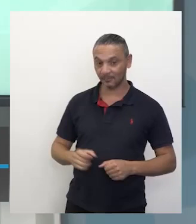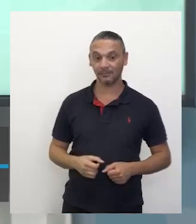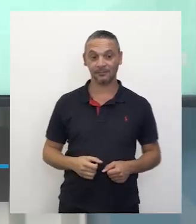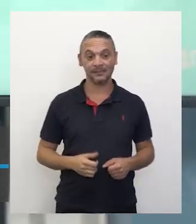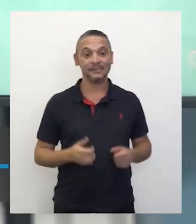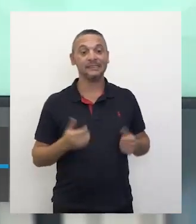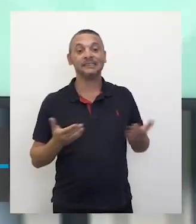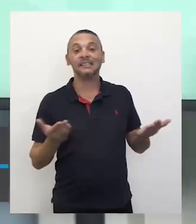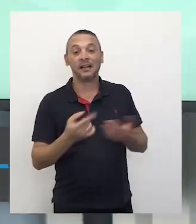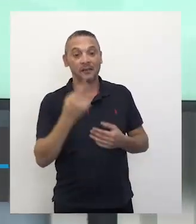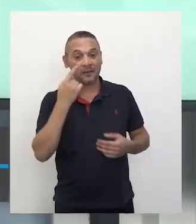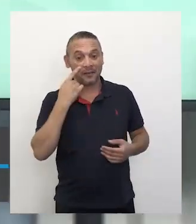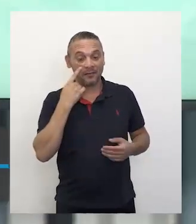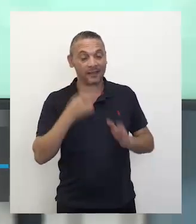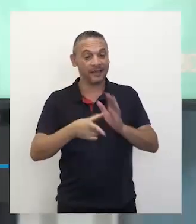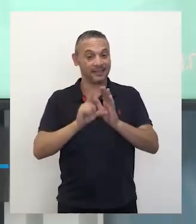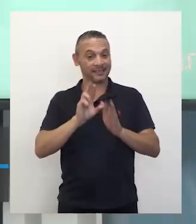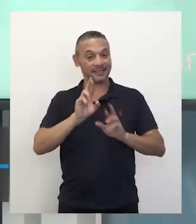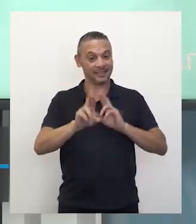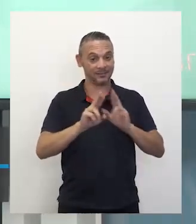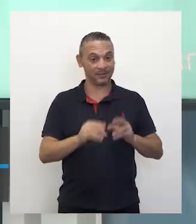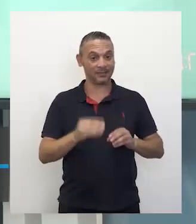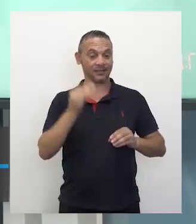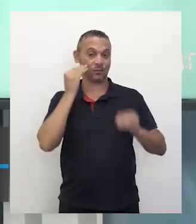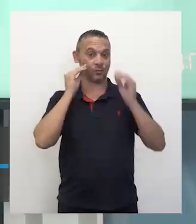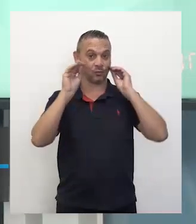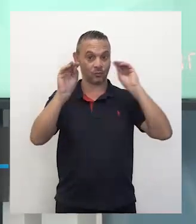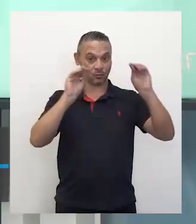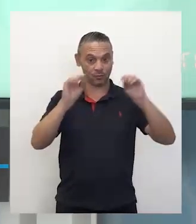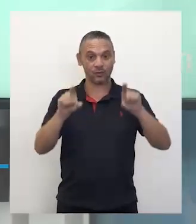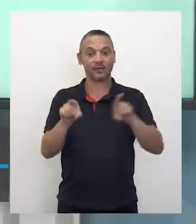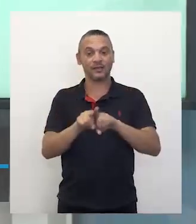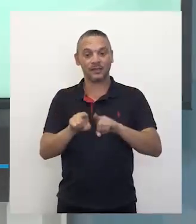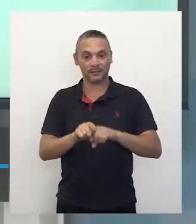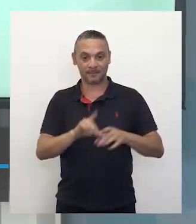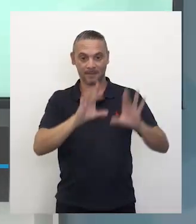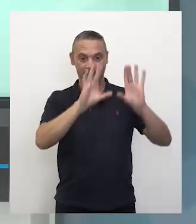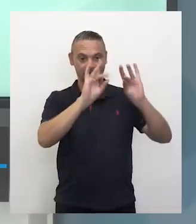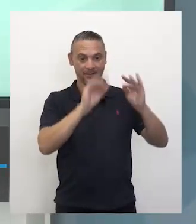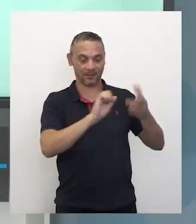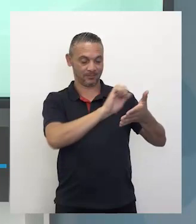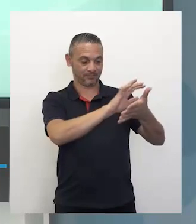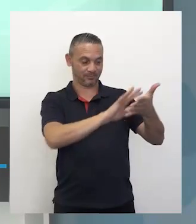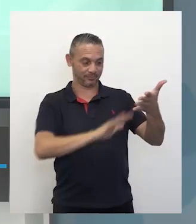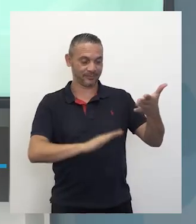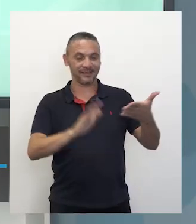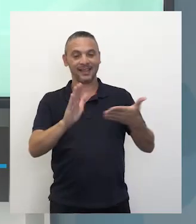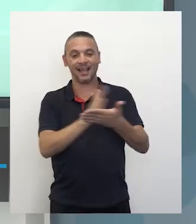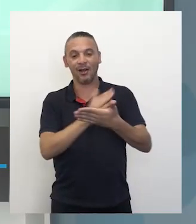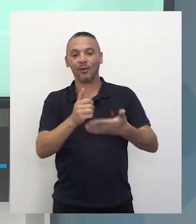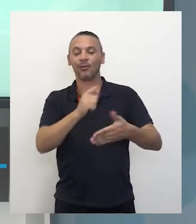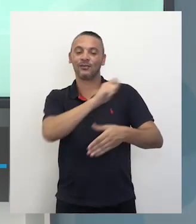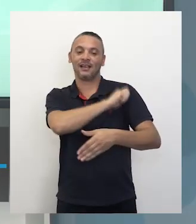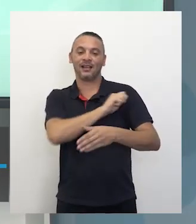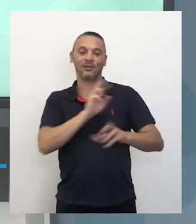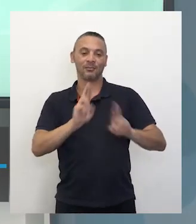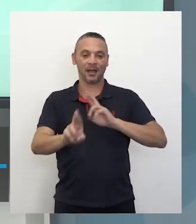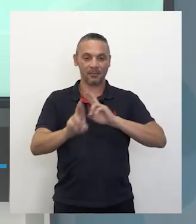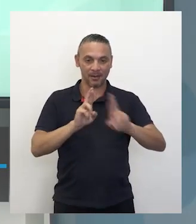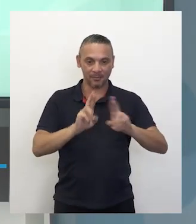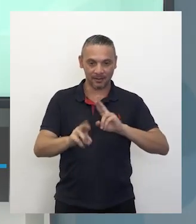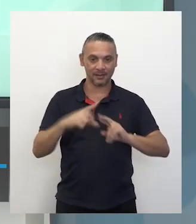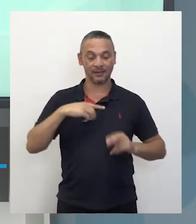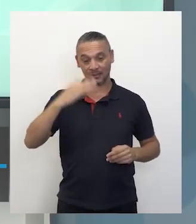e agora, hein? Mas antes de dar a resposta, eu também quero mandar beijo, tá bom? Tá bom. Eu fiz uma colinha aqui, que eu tenho vários alunos que estão me acompanhando, estou mandando a tarefa, eu